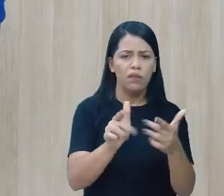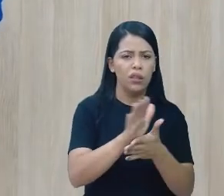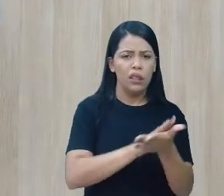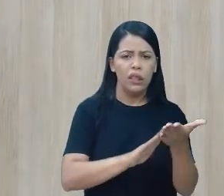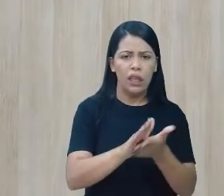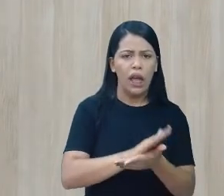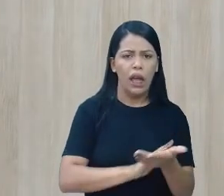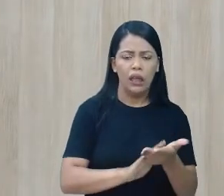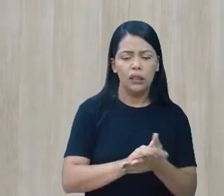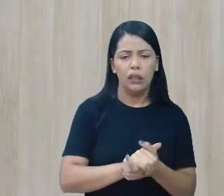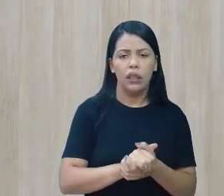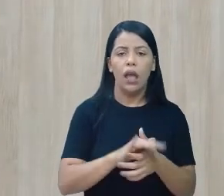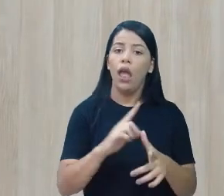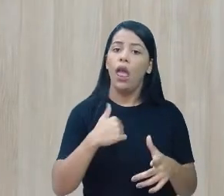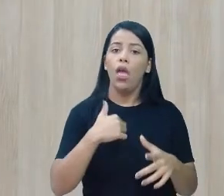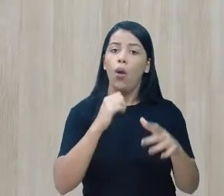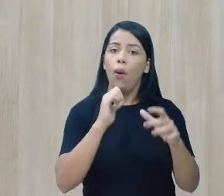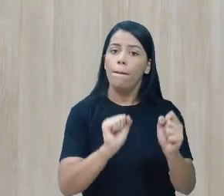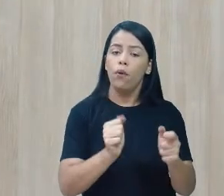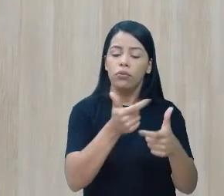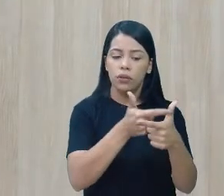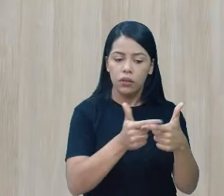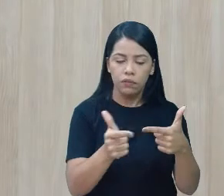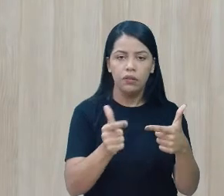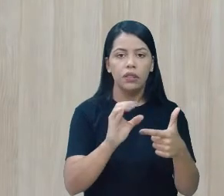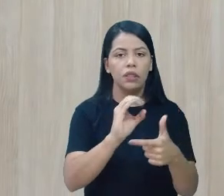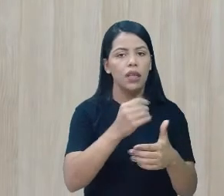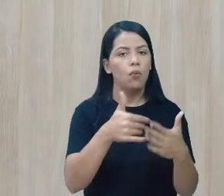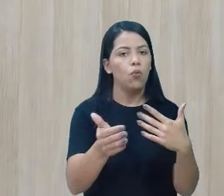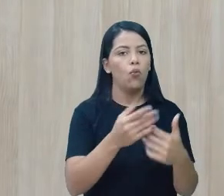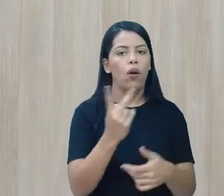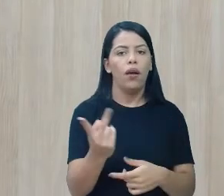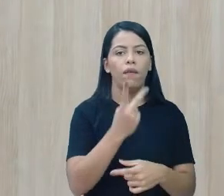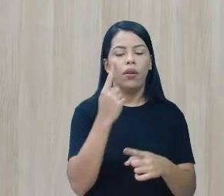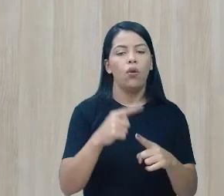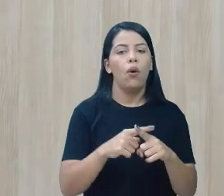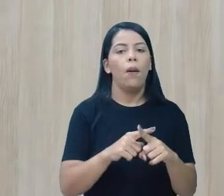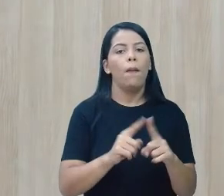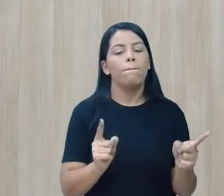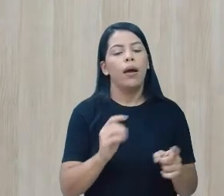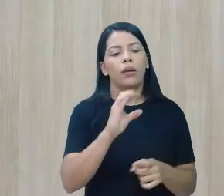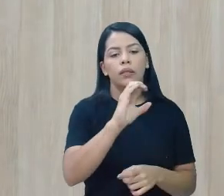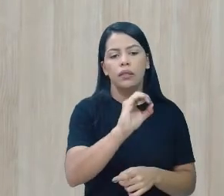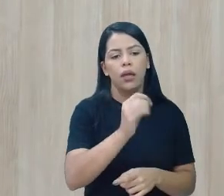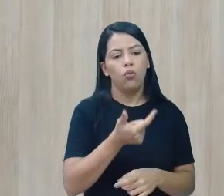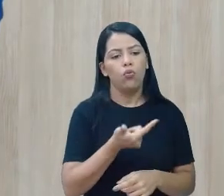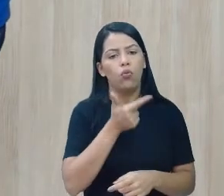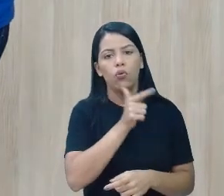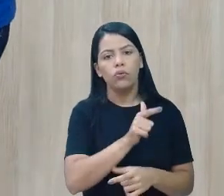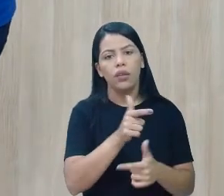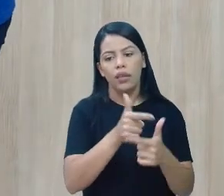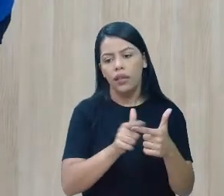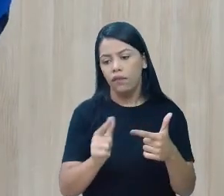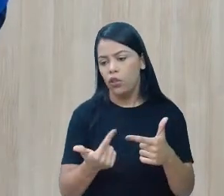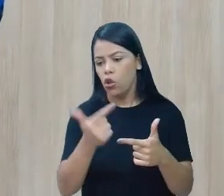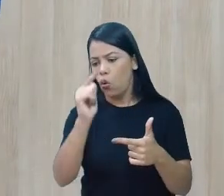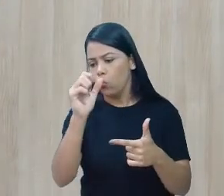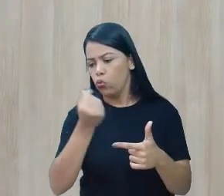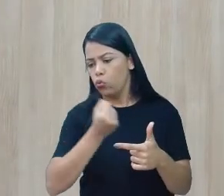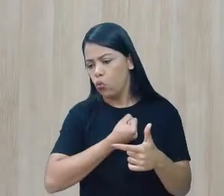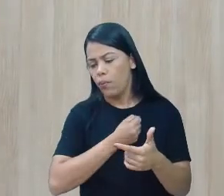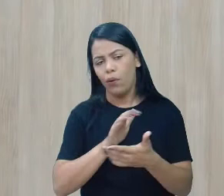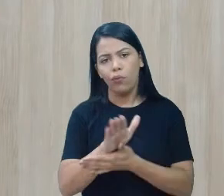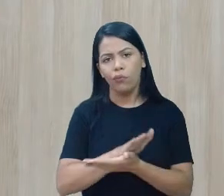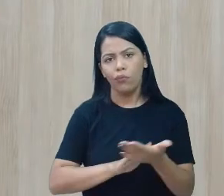eu posso dividir 0 por qualquer valor, mas 0 não divide ninguém. Então, aí a gente já tem o primeiro impasse, né?